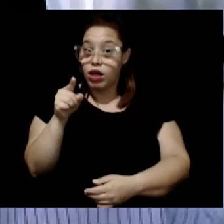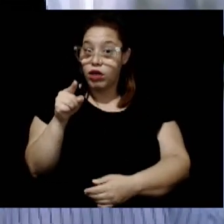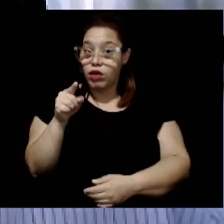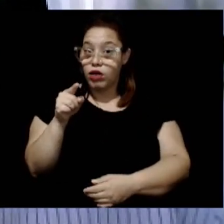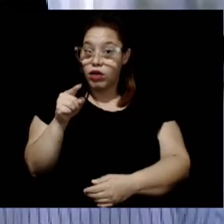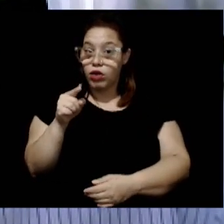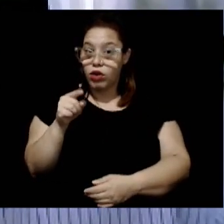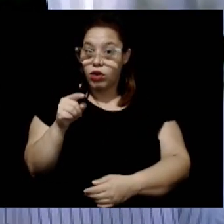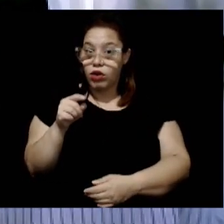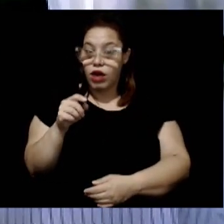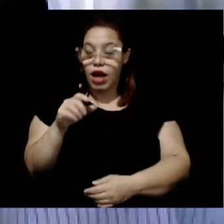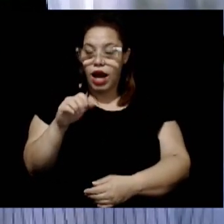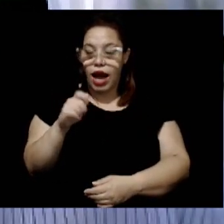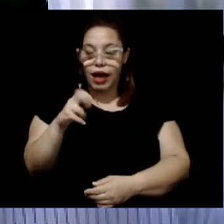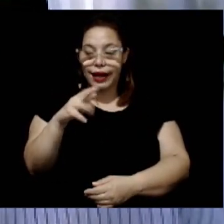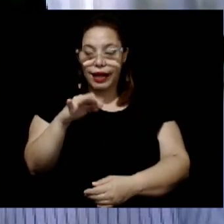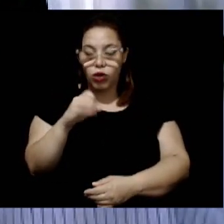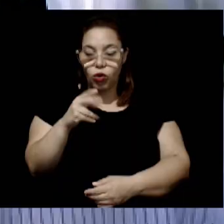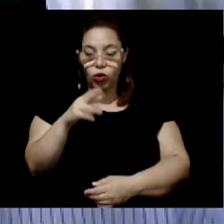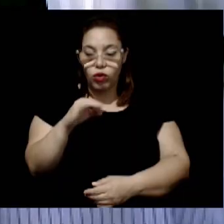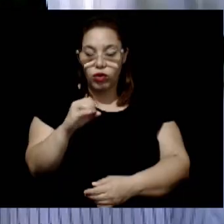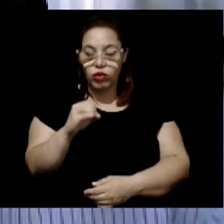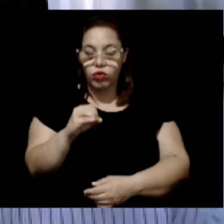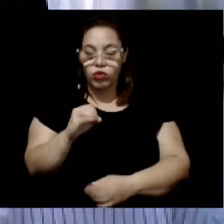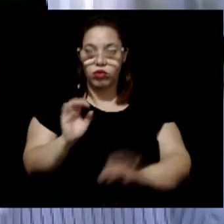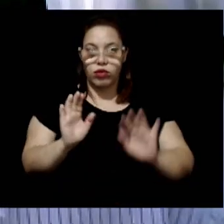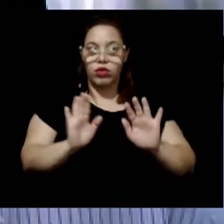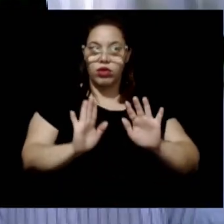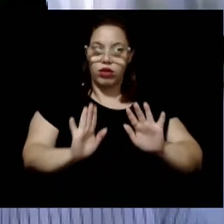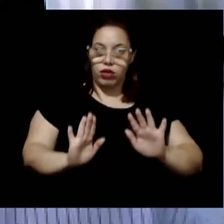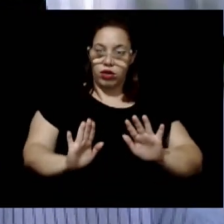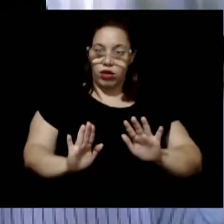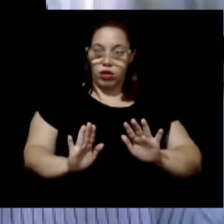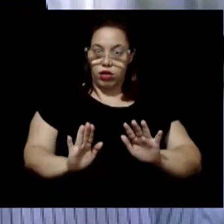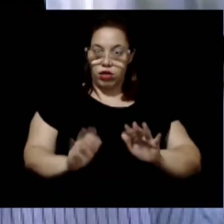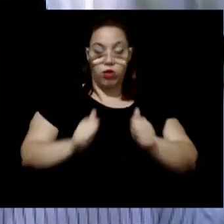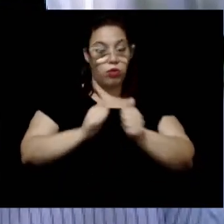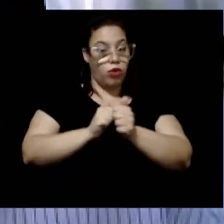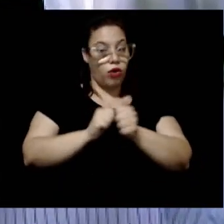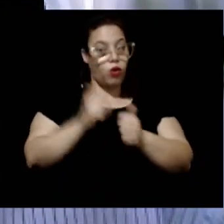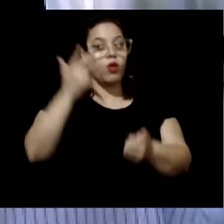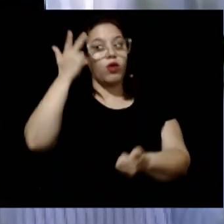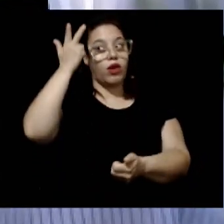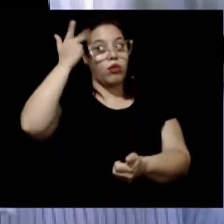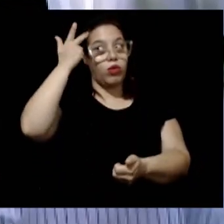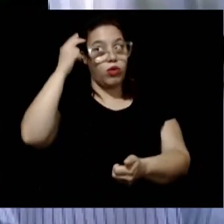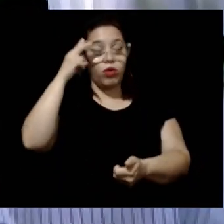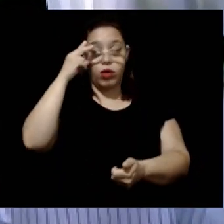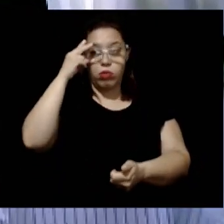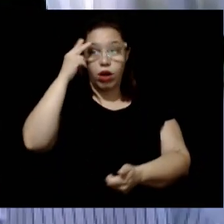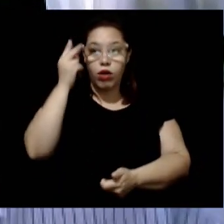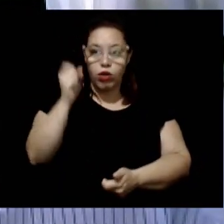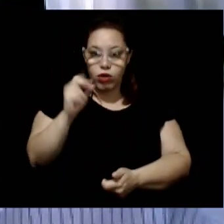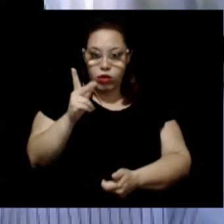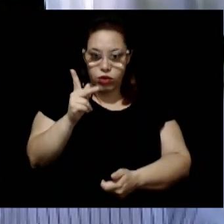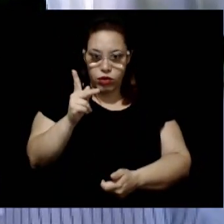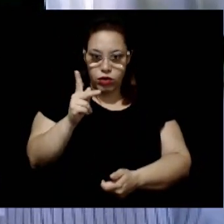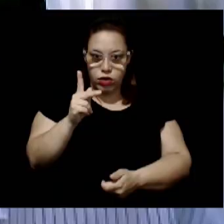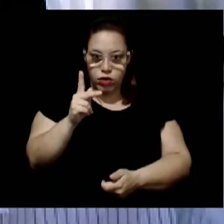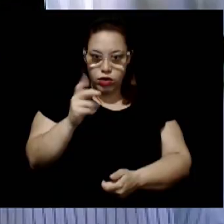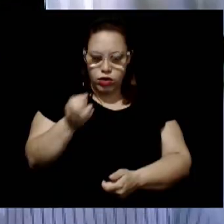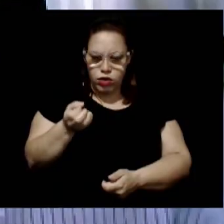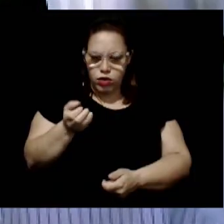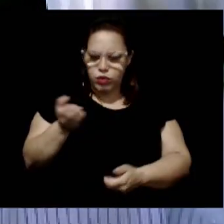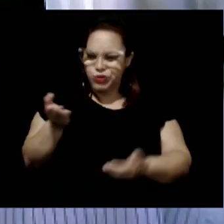úrico o mais próximo do normal, tá? Até recentemente, a